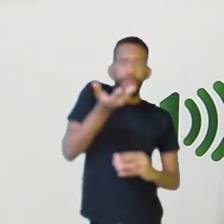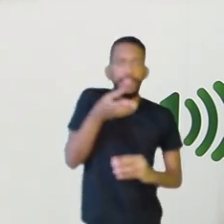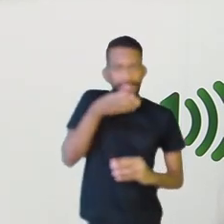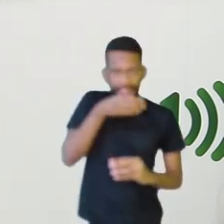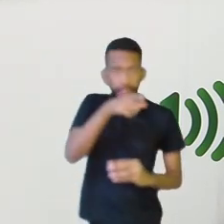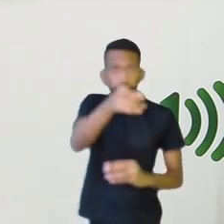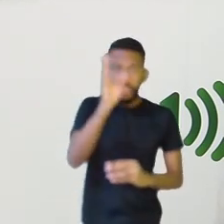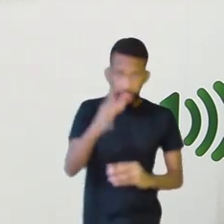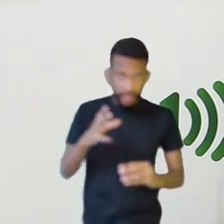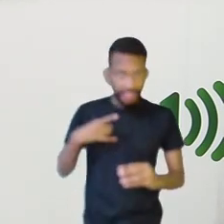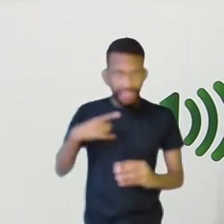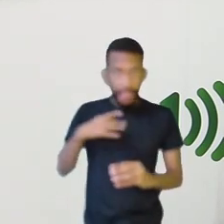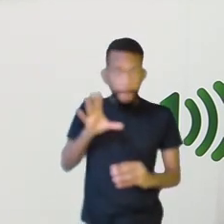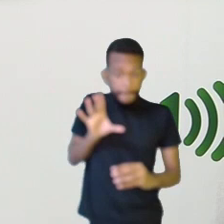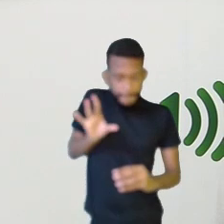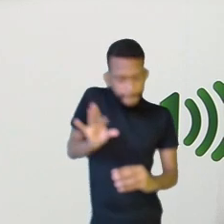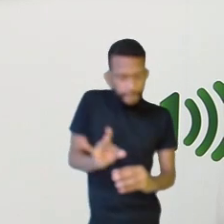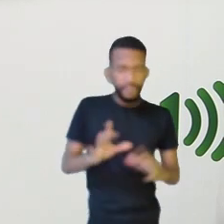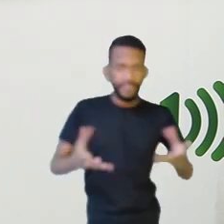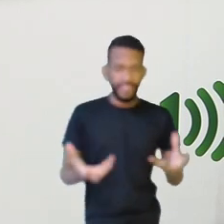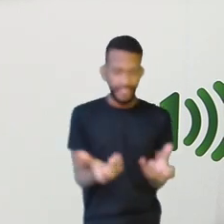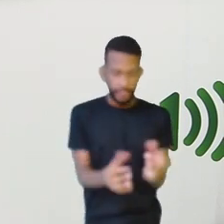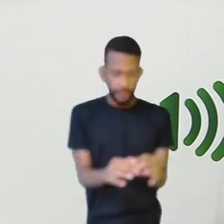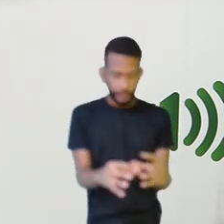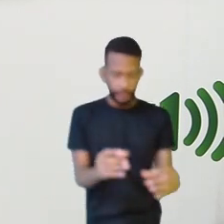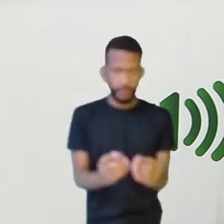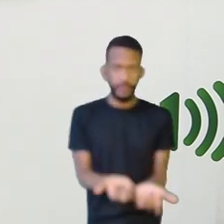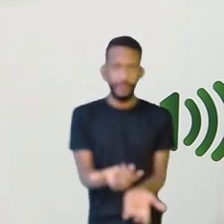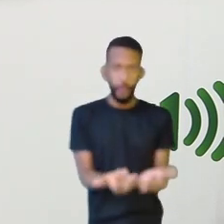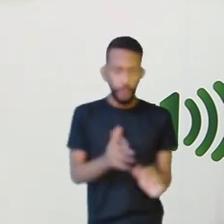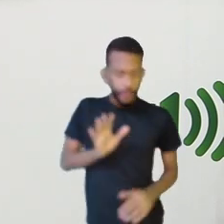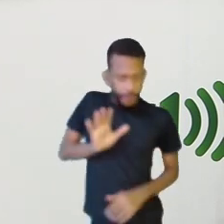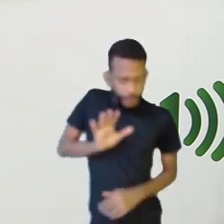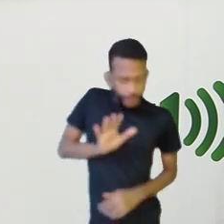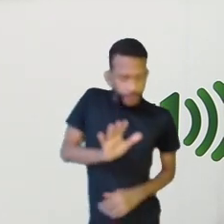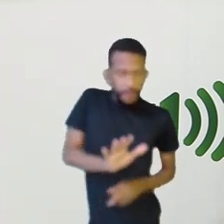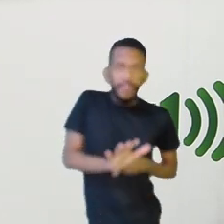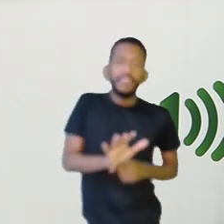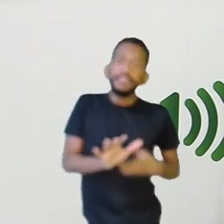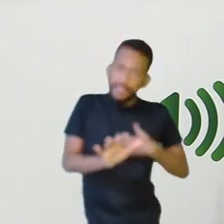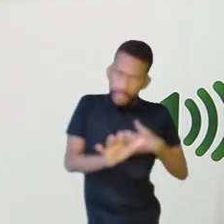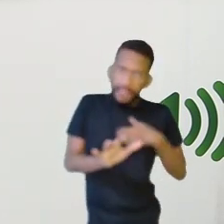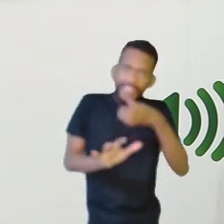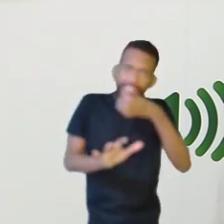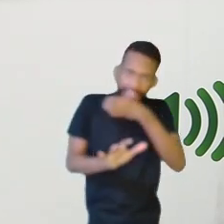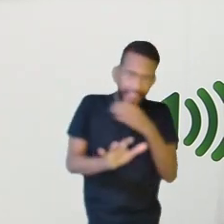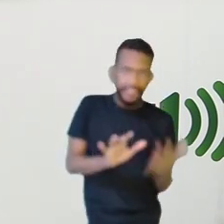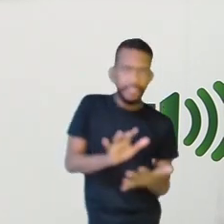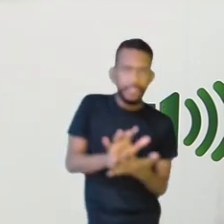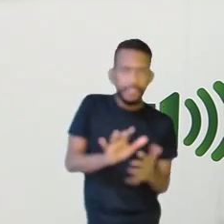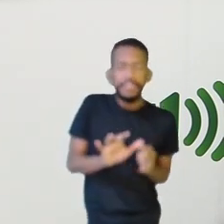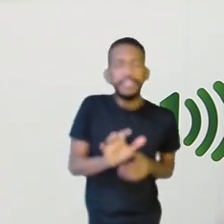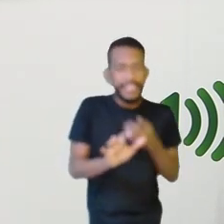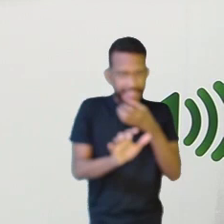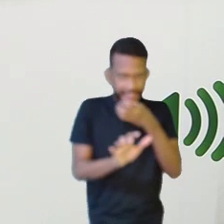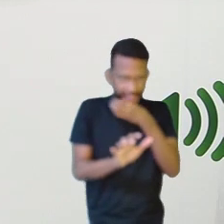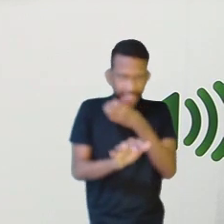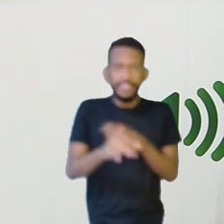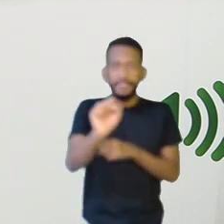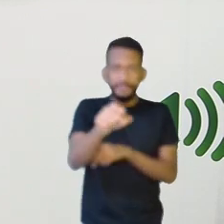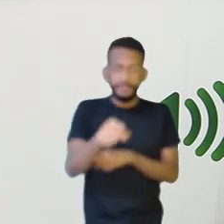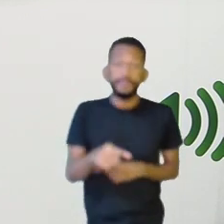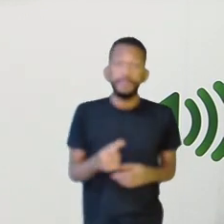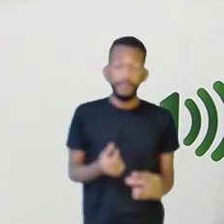tentou chegar perto de uma churrasqueira quando ela está ali funcionando? Você sente que ali é mais quente. Então